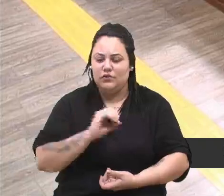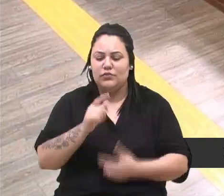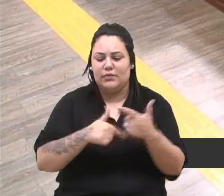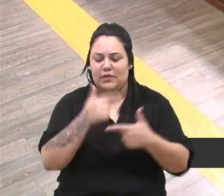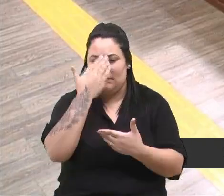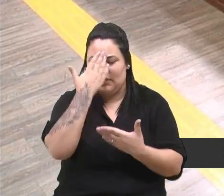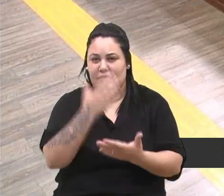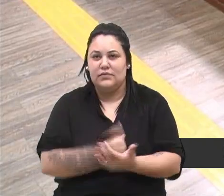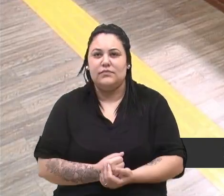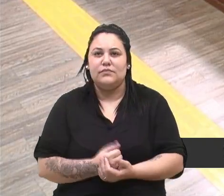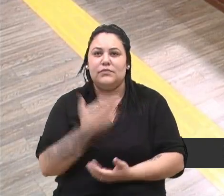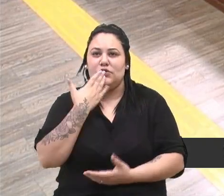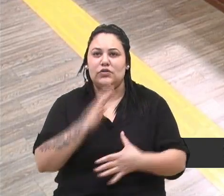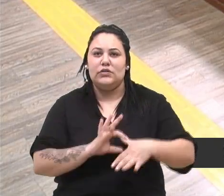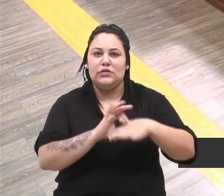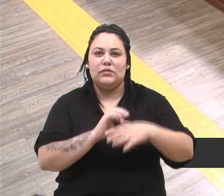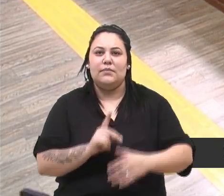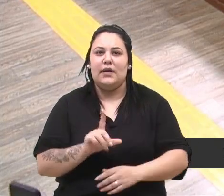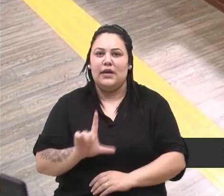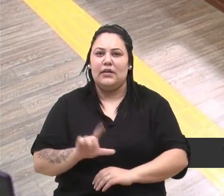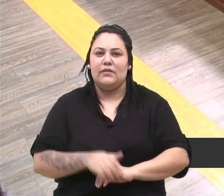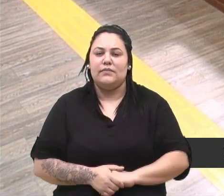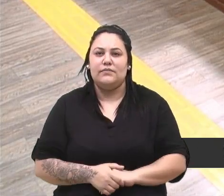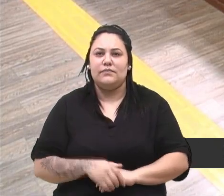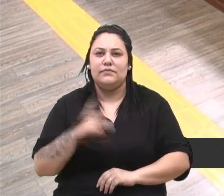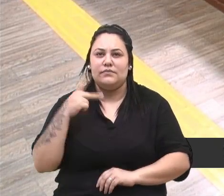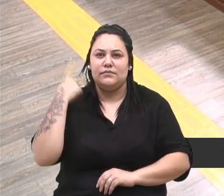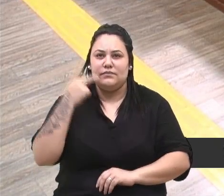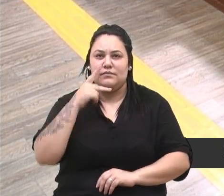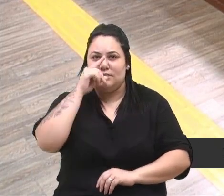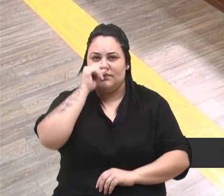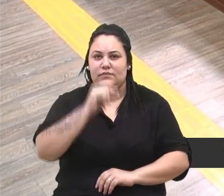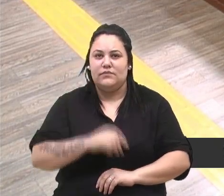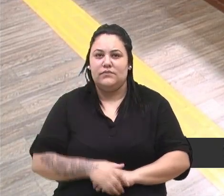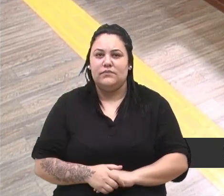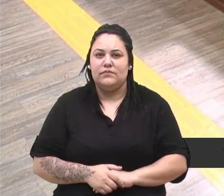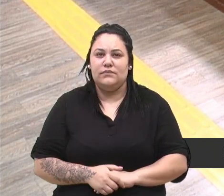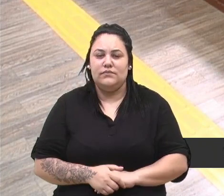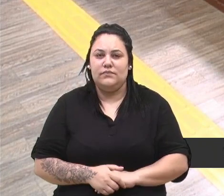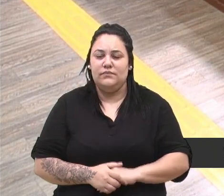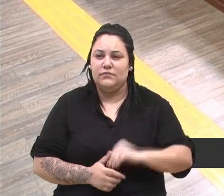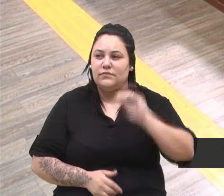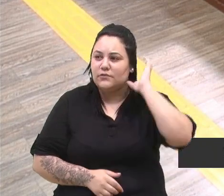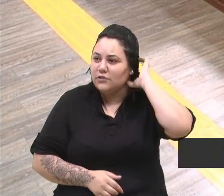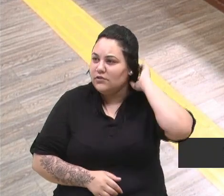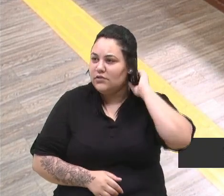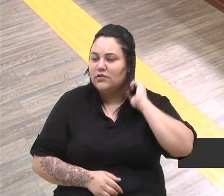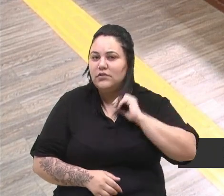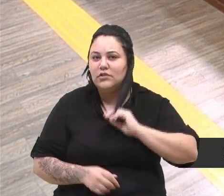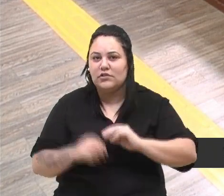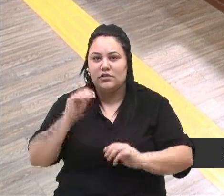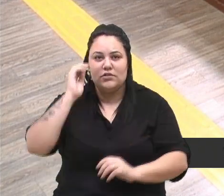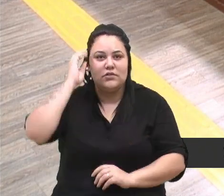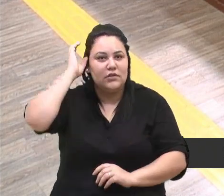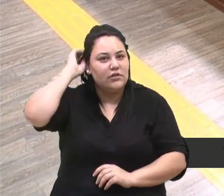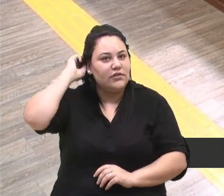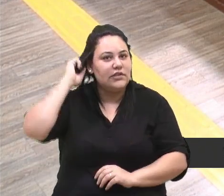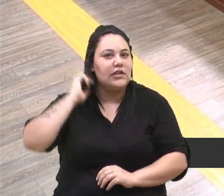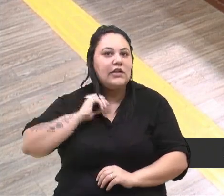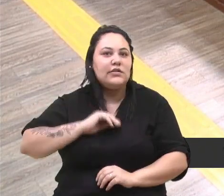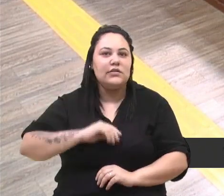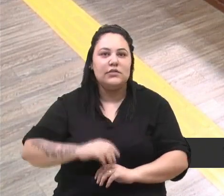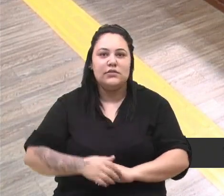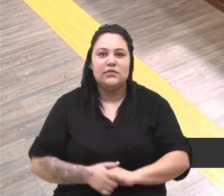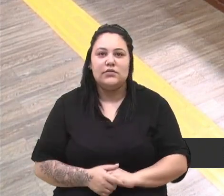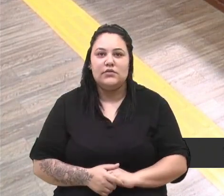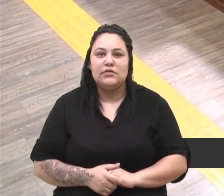Da bancada do PL, na tribuna, vereador Sandro Fantinel. Faça servido pela presidente.